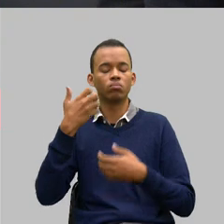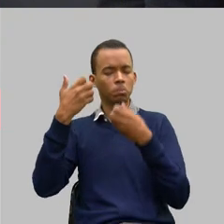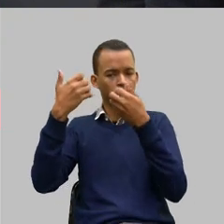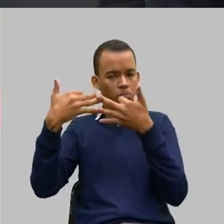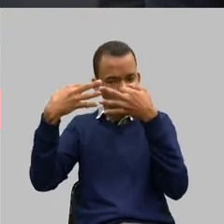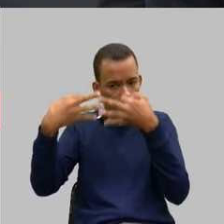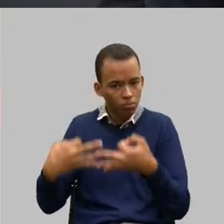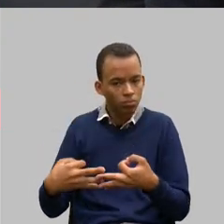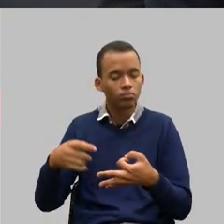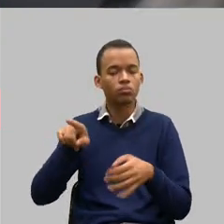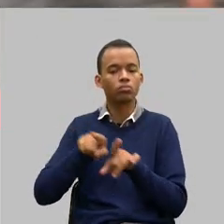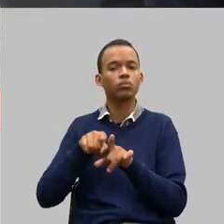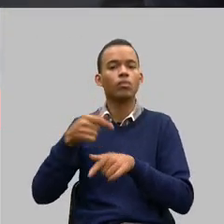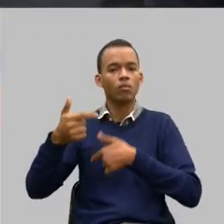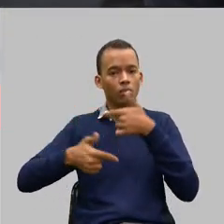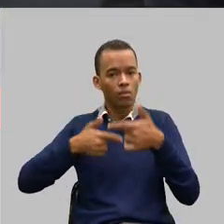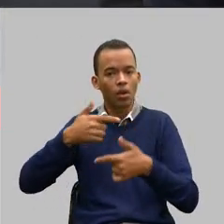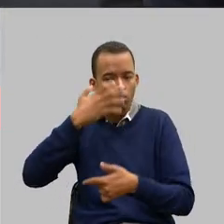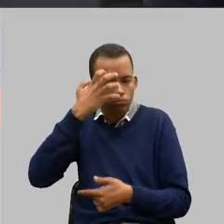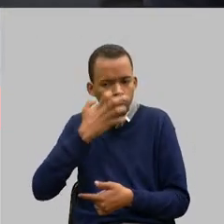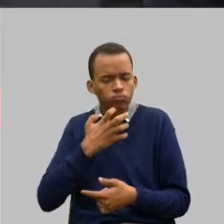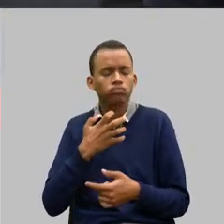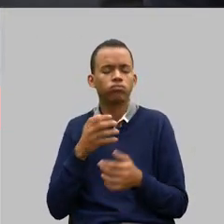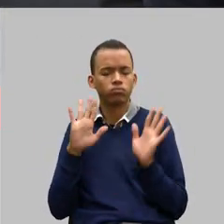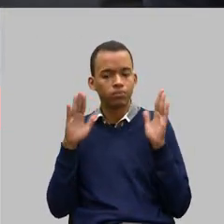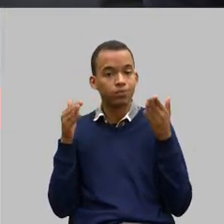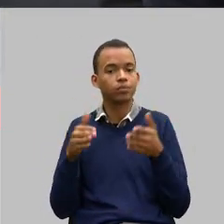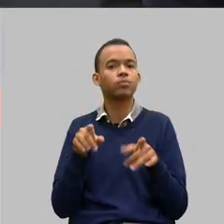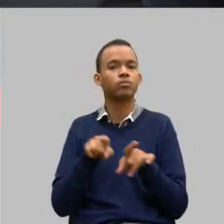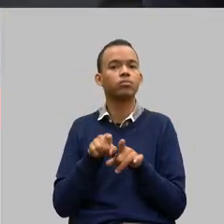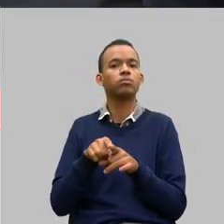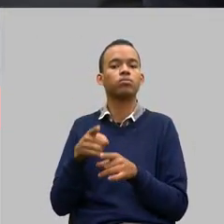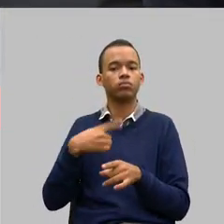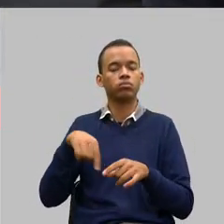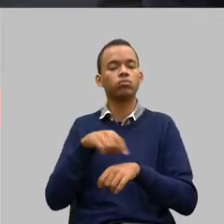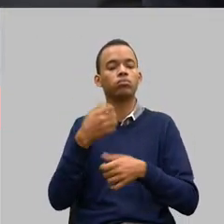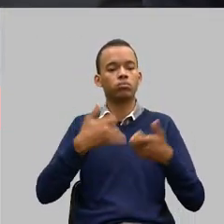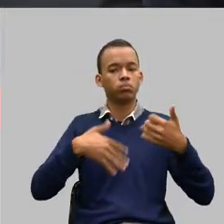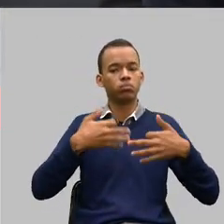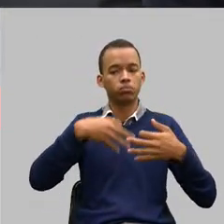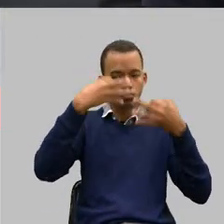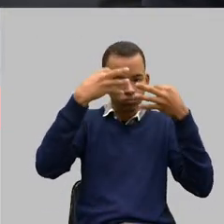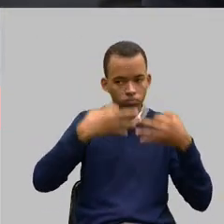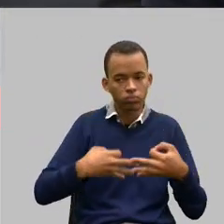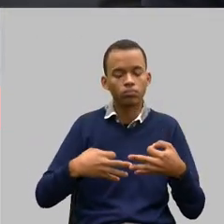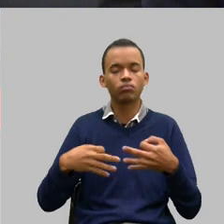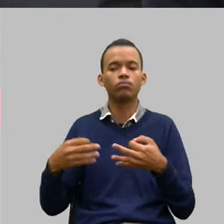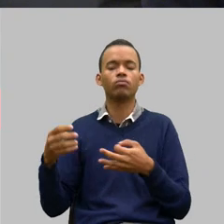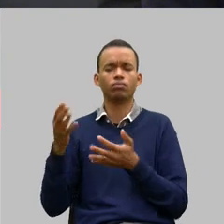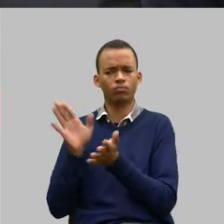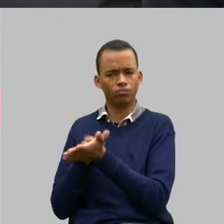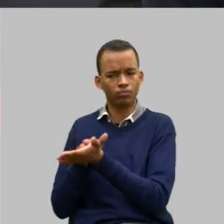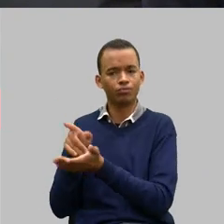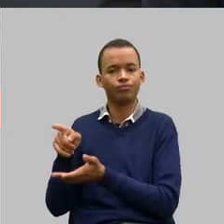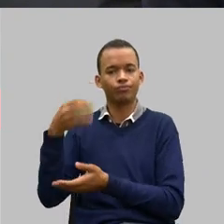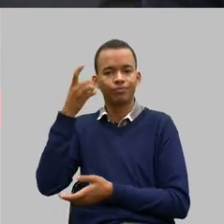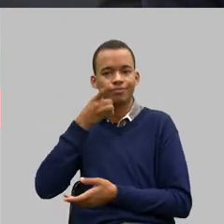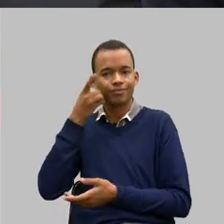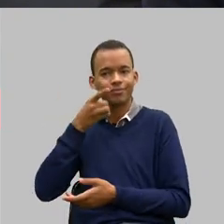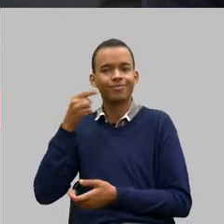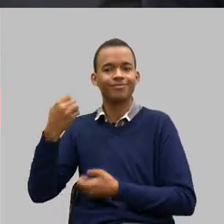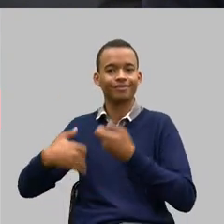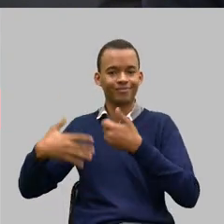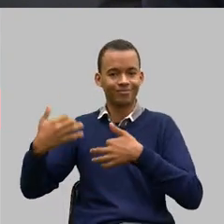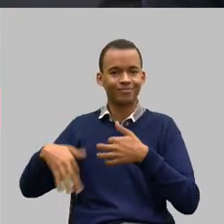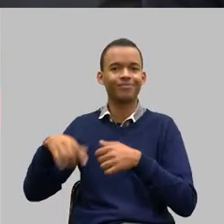trabalho de muita seriedade e que gosta de ser tratado com muita franqueza e seriedade Parabéns deputado zela viola pelo seu